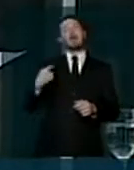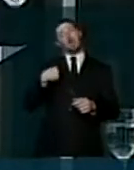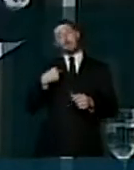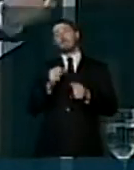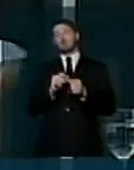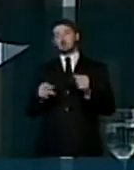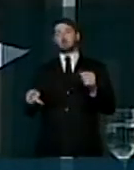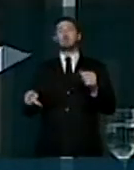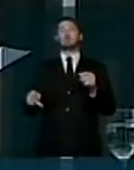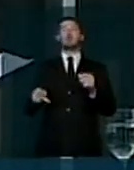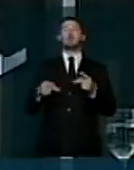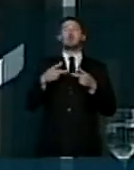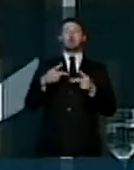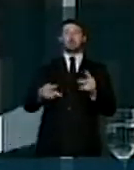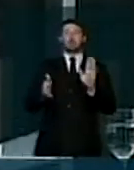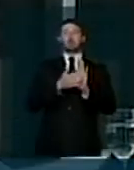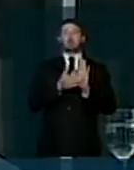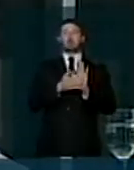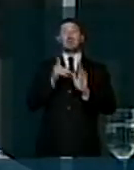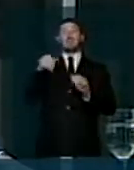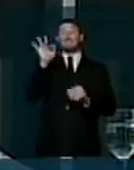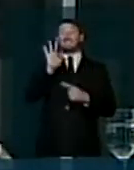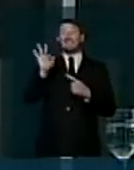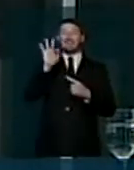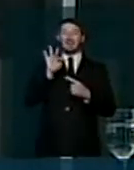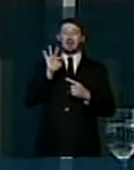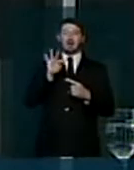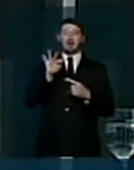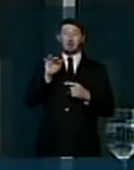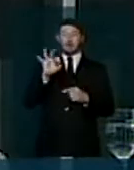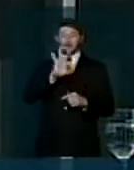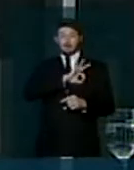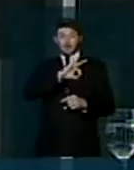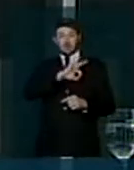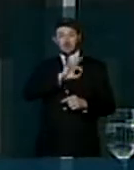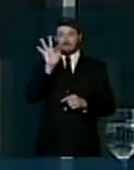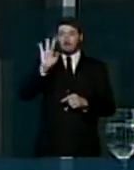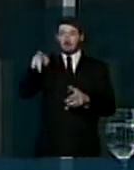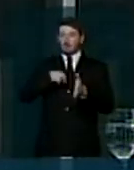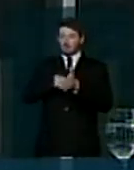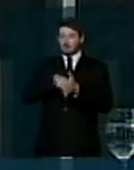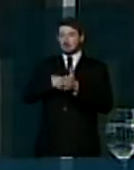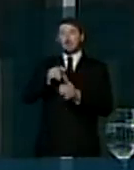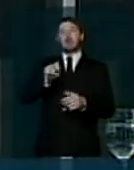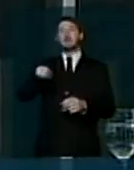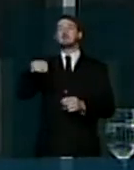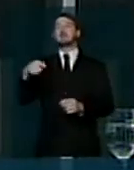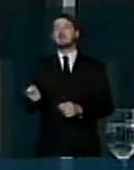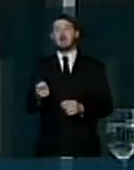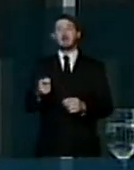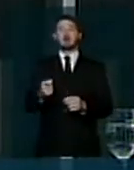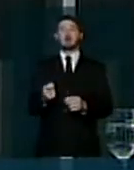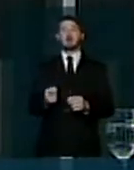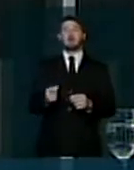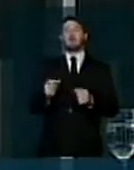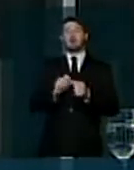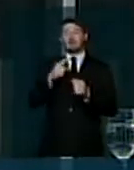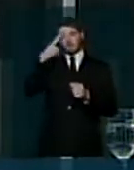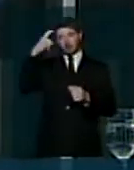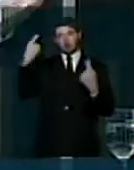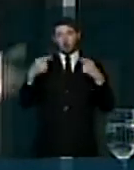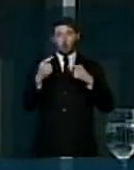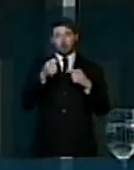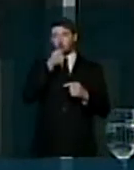projeto federalizando os crimes jornalistas, ou seja, para a Polícia Federal investigar os crimes praticados contra jornalistas e